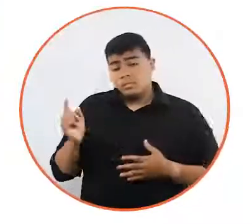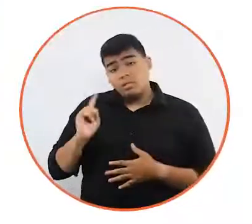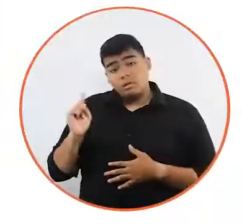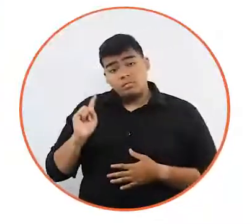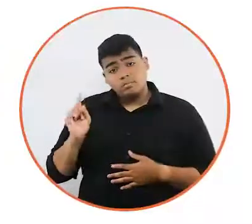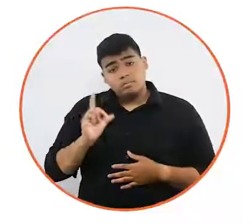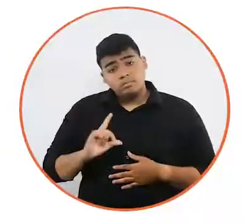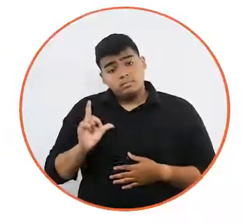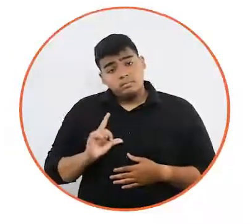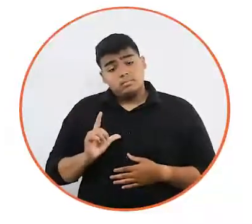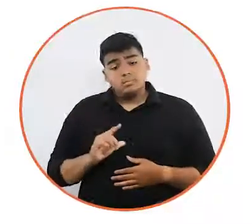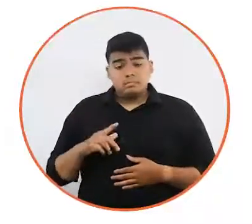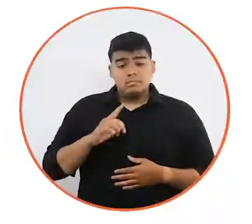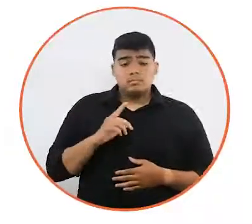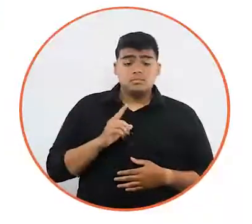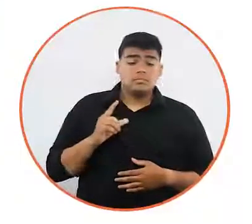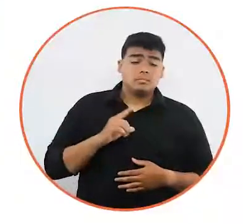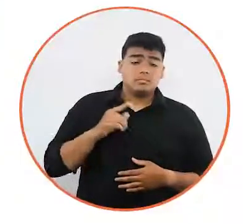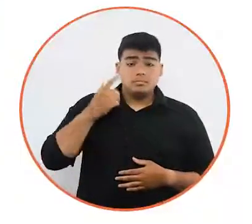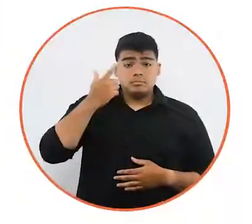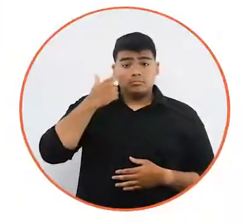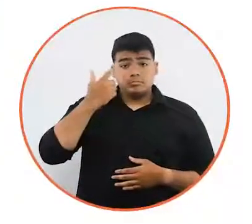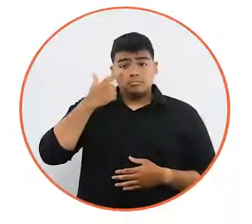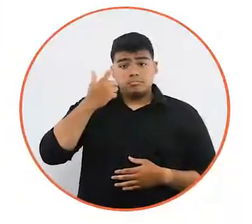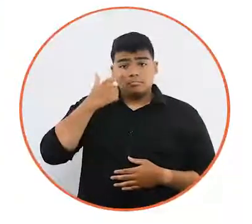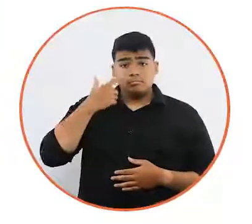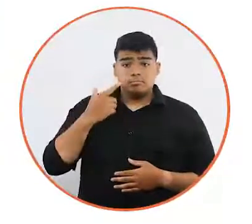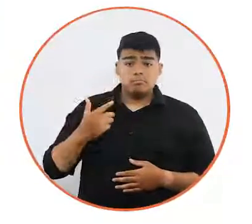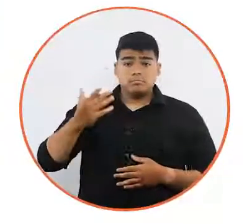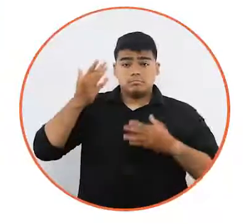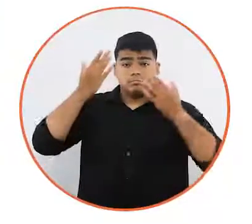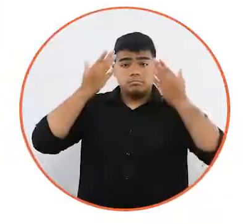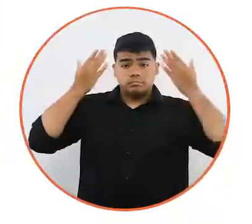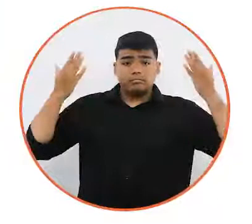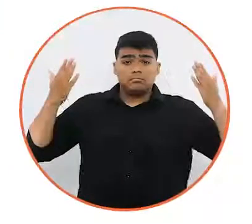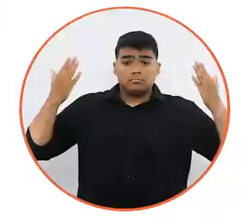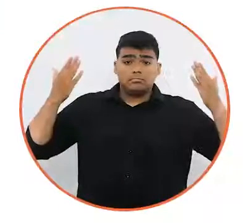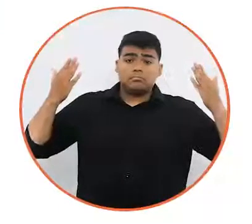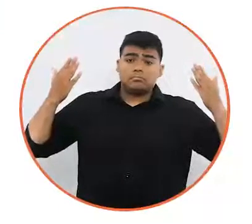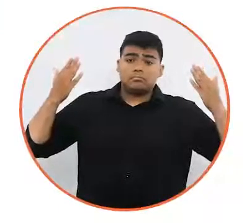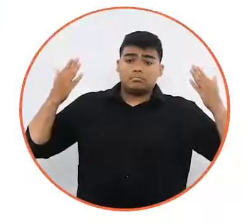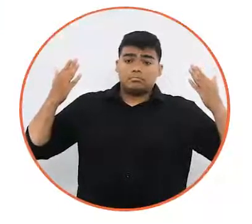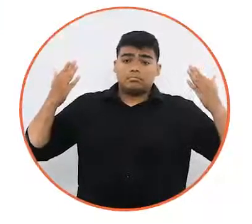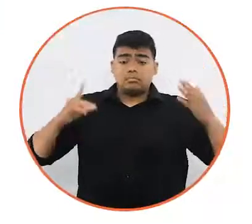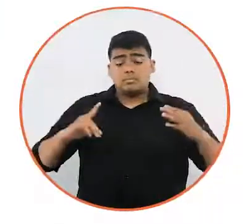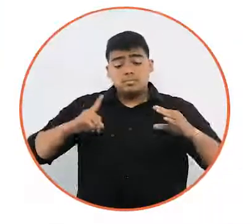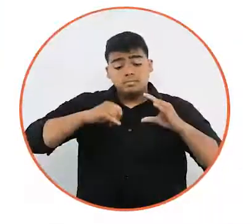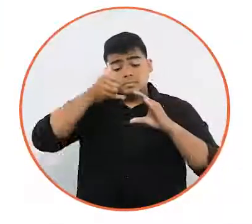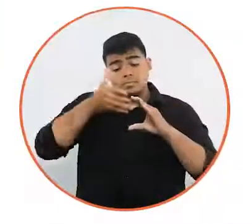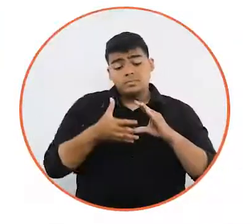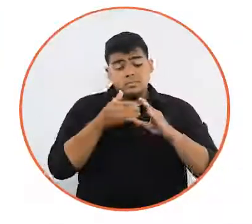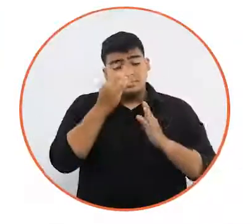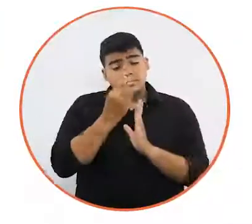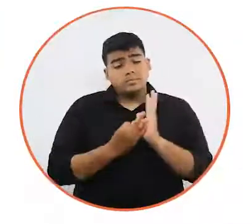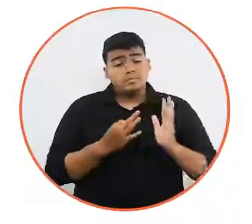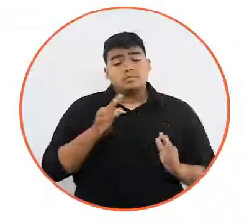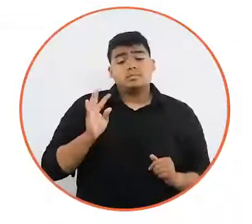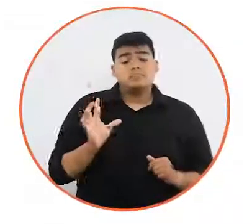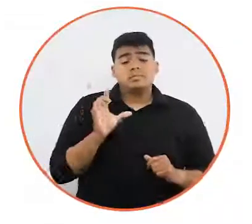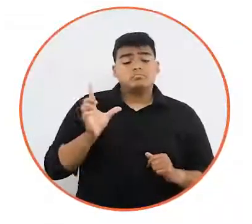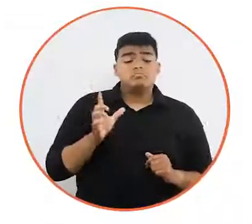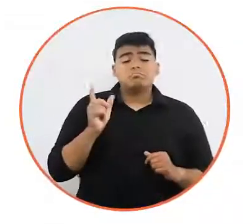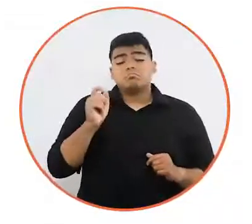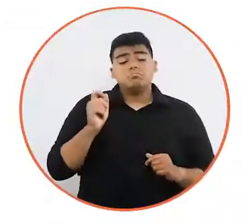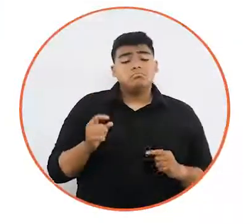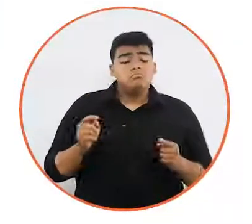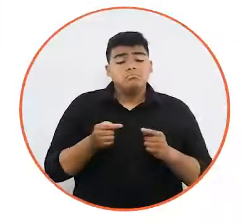lado esquerdo aí da sua tela, como vocês podem observar aqui, nós temos as características de um texto literário. Tá? O que é que vai caracterizar o texto